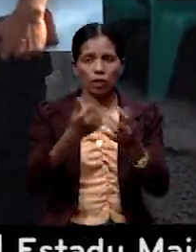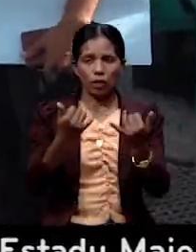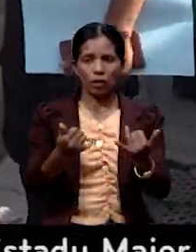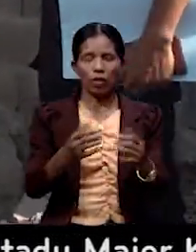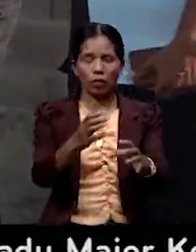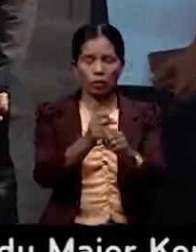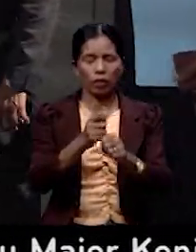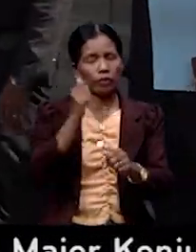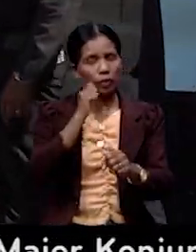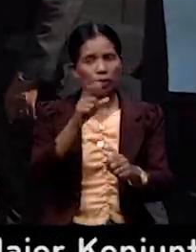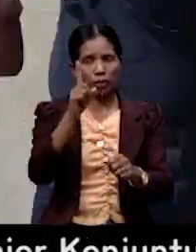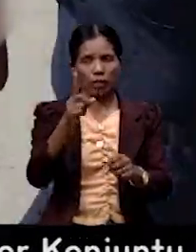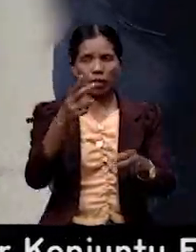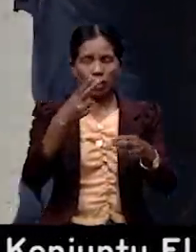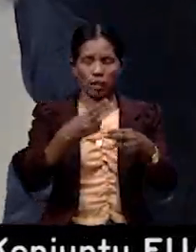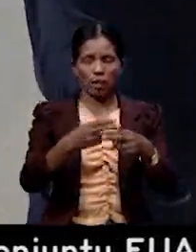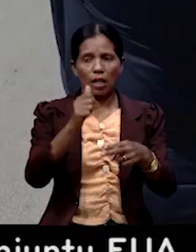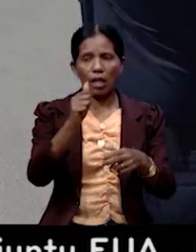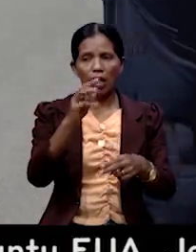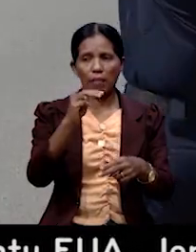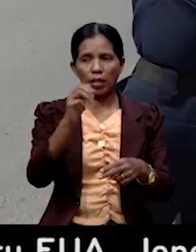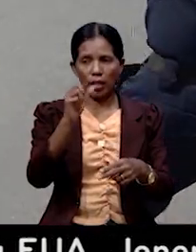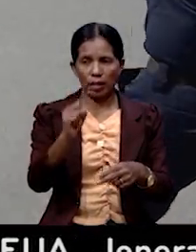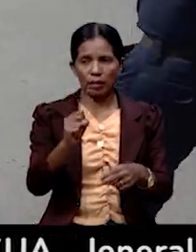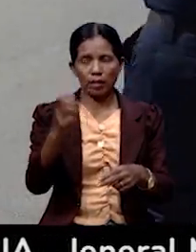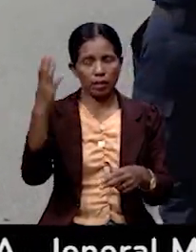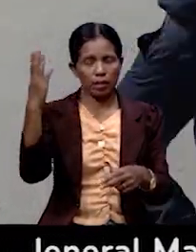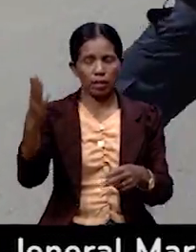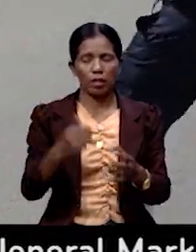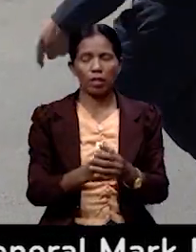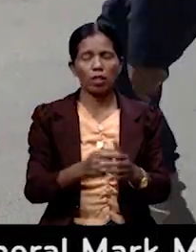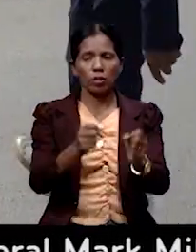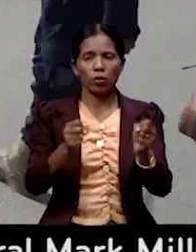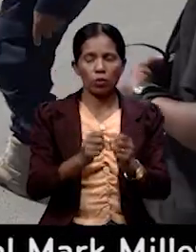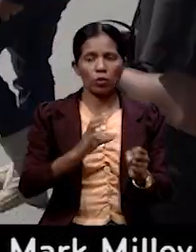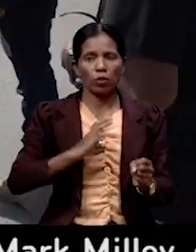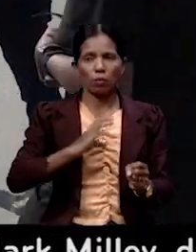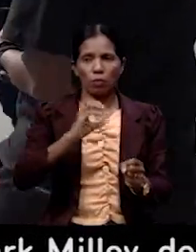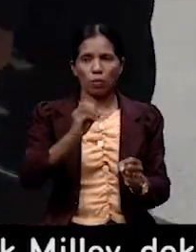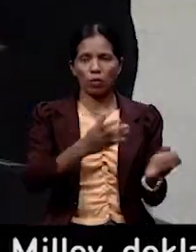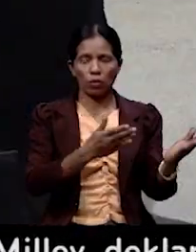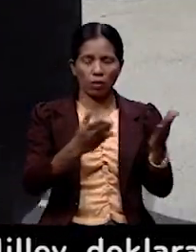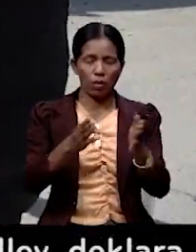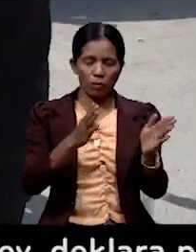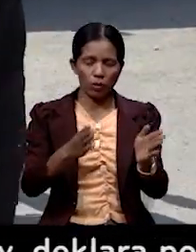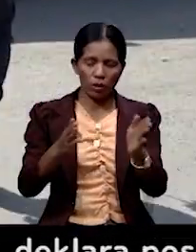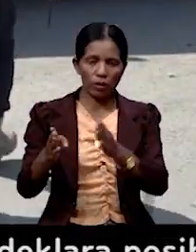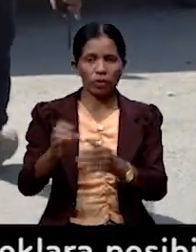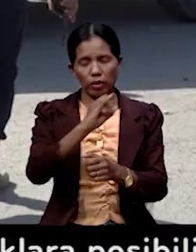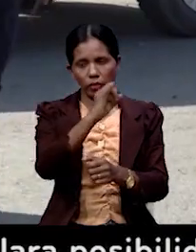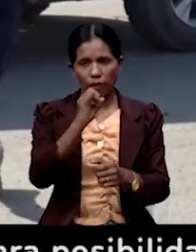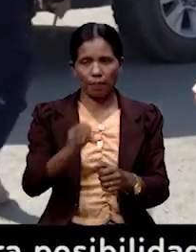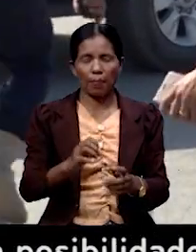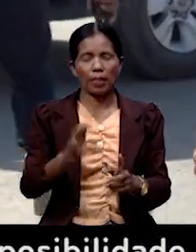cidadão feto Ida, ho inicial AMS, iha area fomento suku Komoro, lori mai submete ba proseso identifikasaun. Komandante